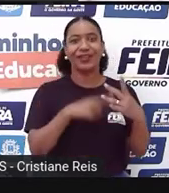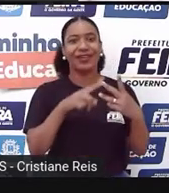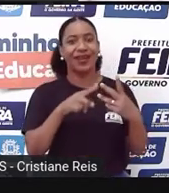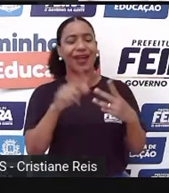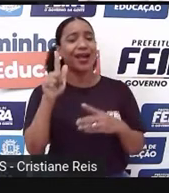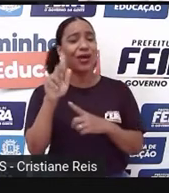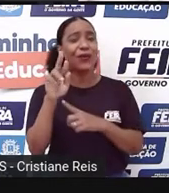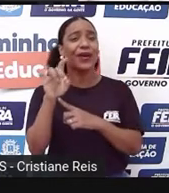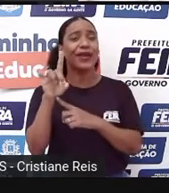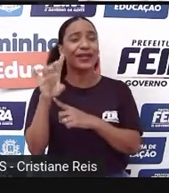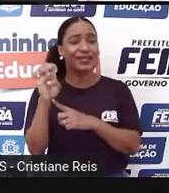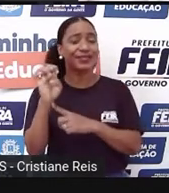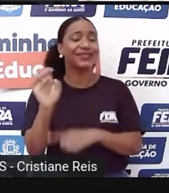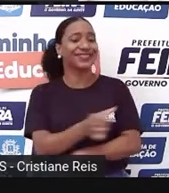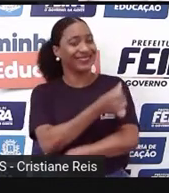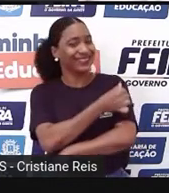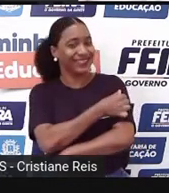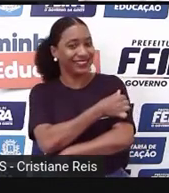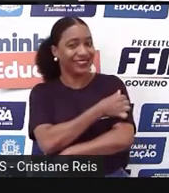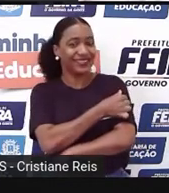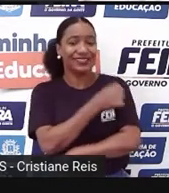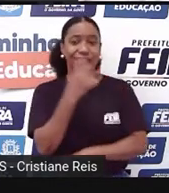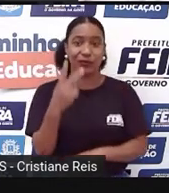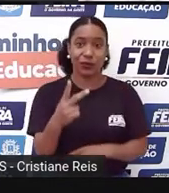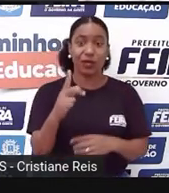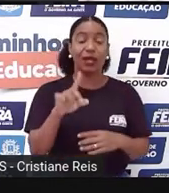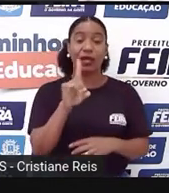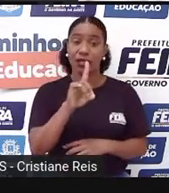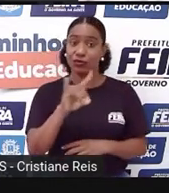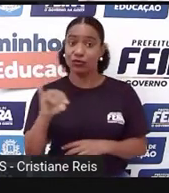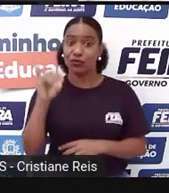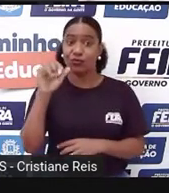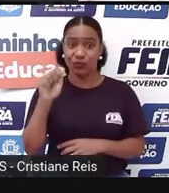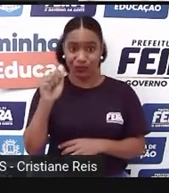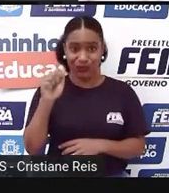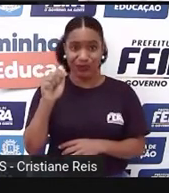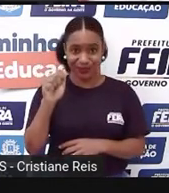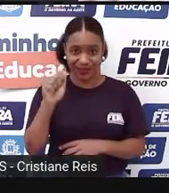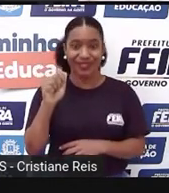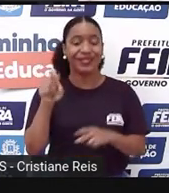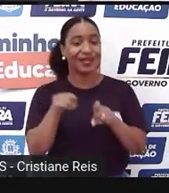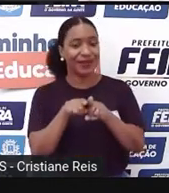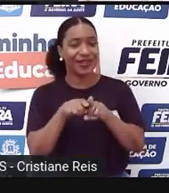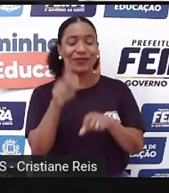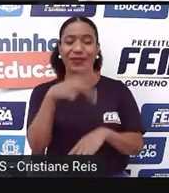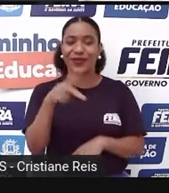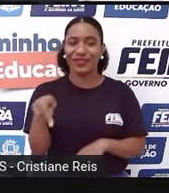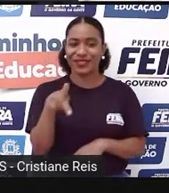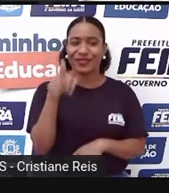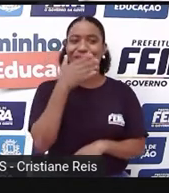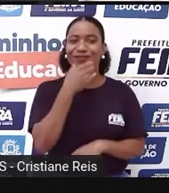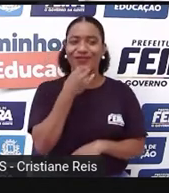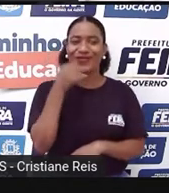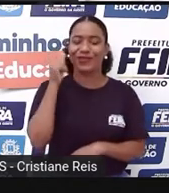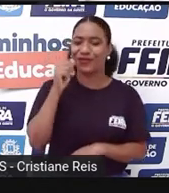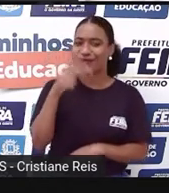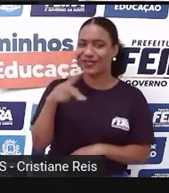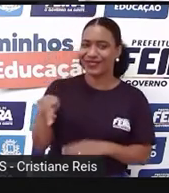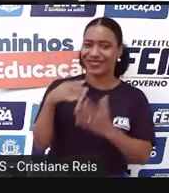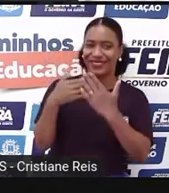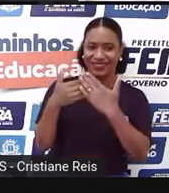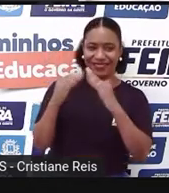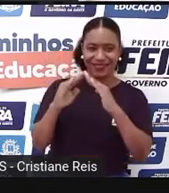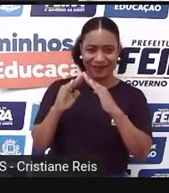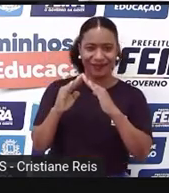estuda, date, a data da nossa aula de hoje, and teacher, o nome do seu professor ou de sua professora de